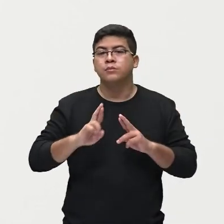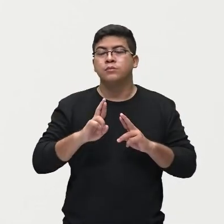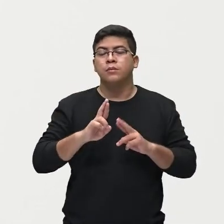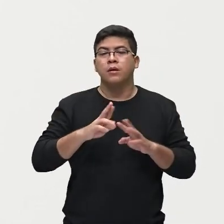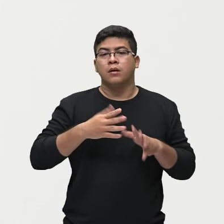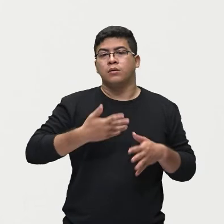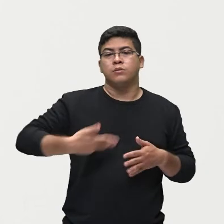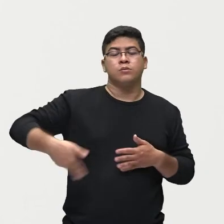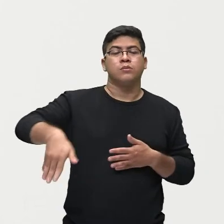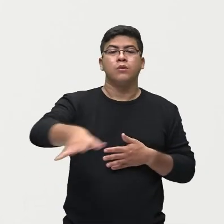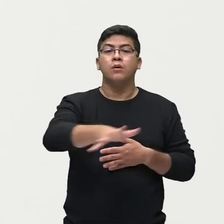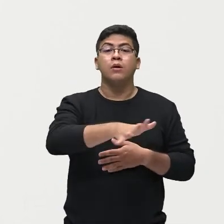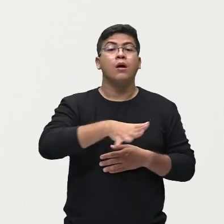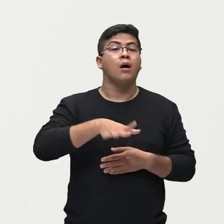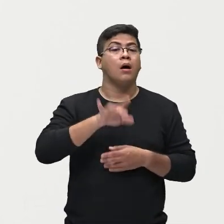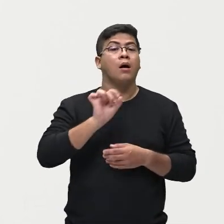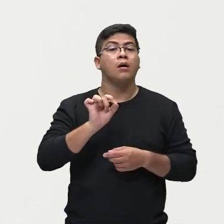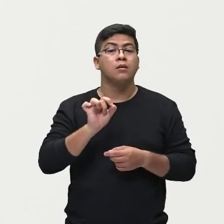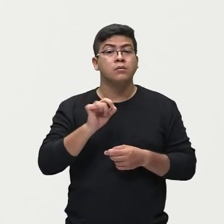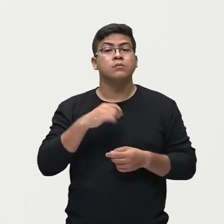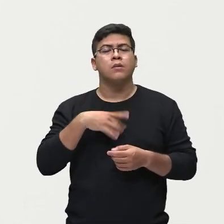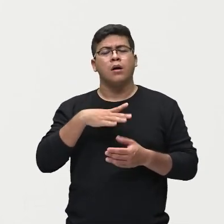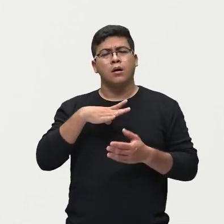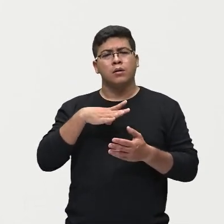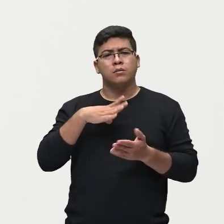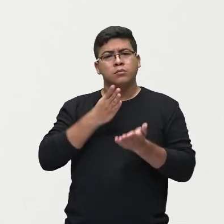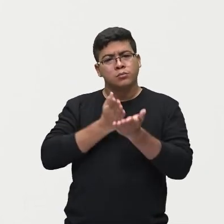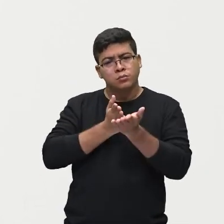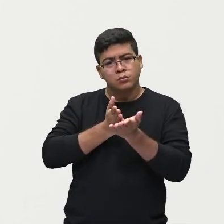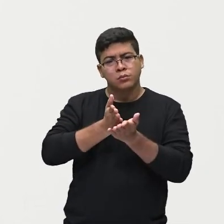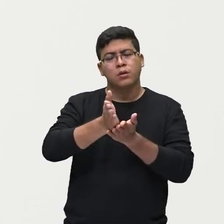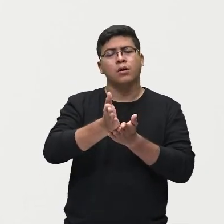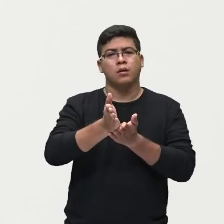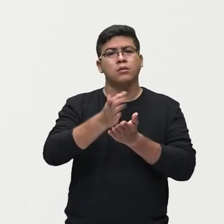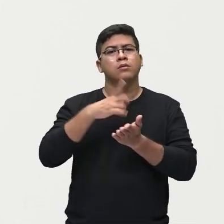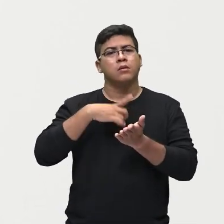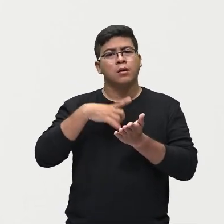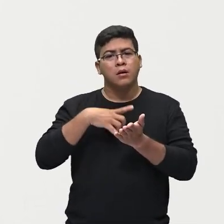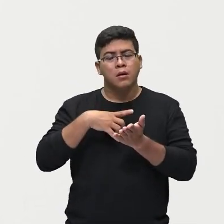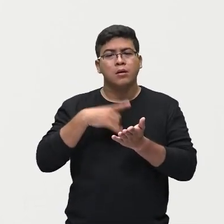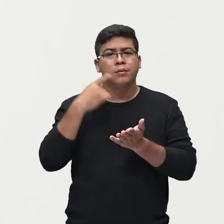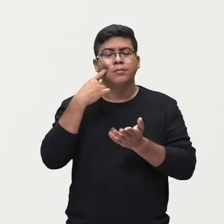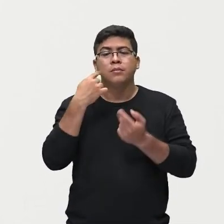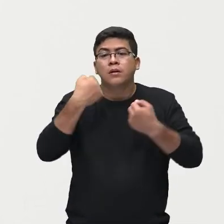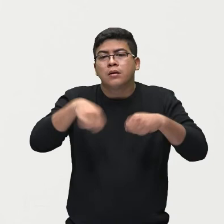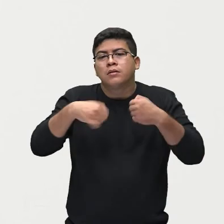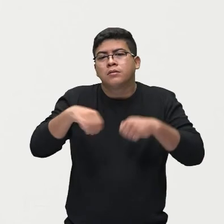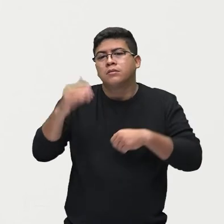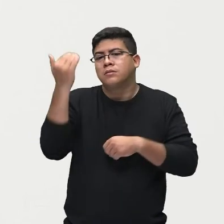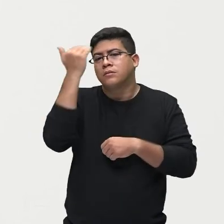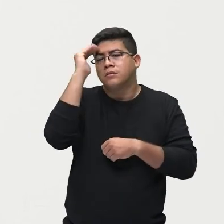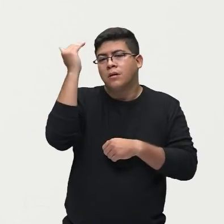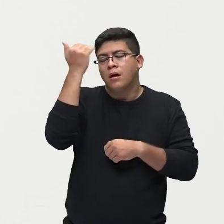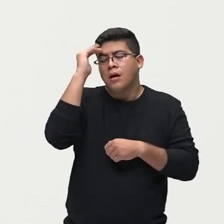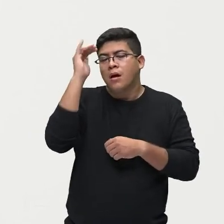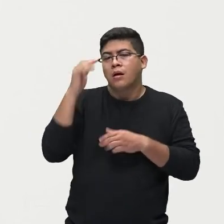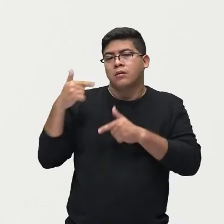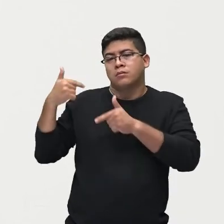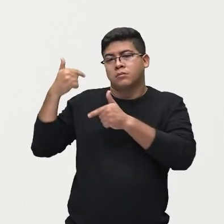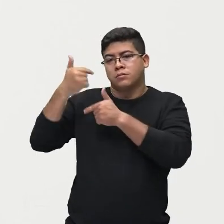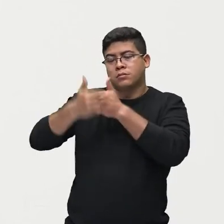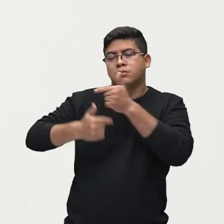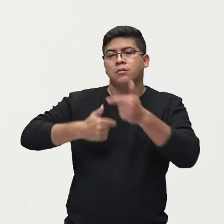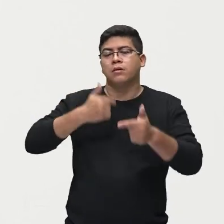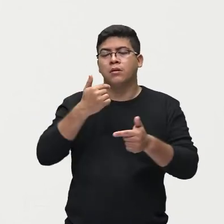nas pessoas, encontramos nelas suas raízes, né? Nós entendemos e olhamos suas tradições religiosas que devem